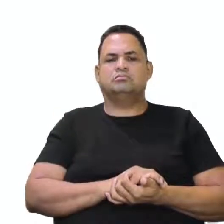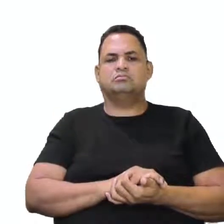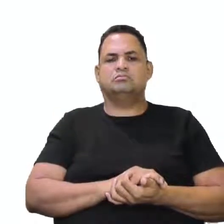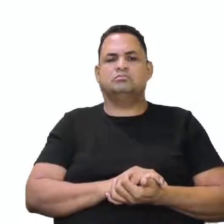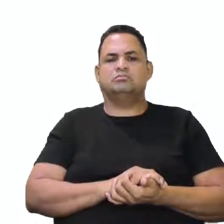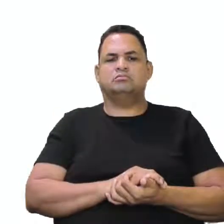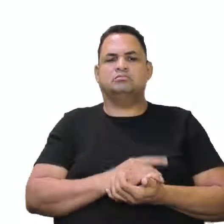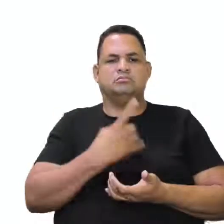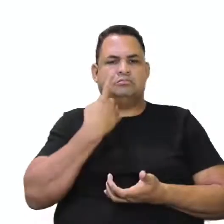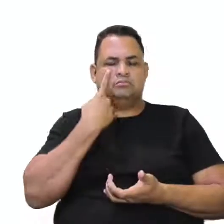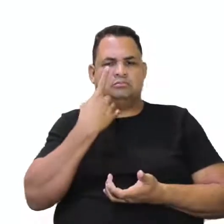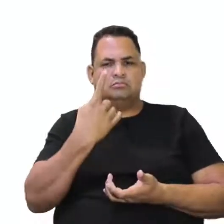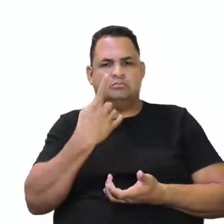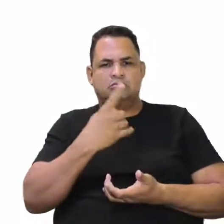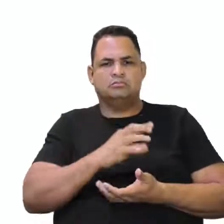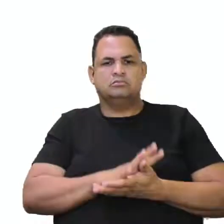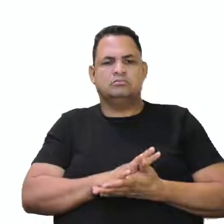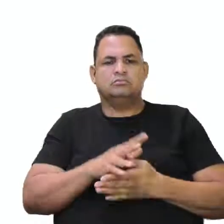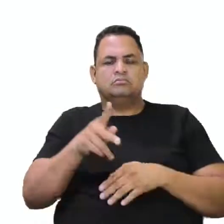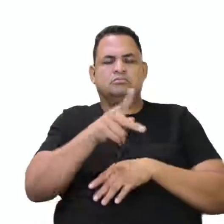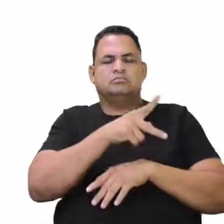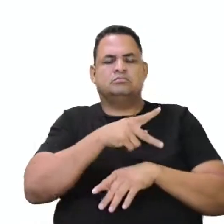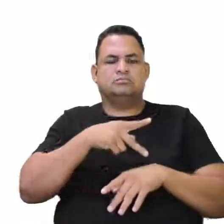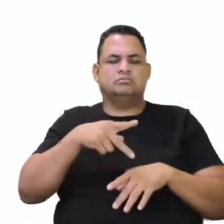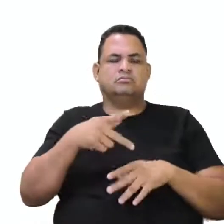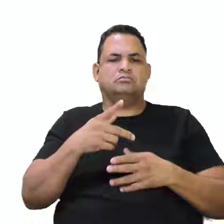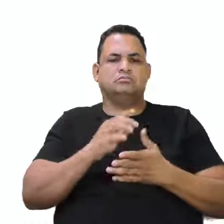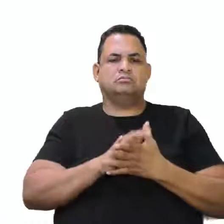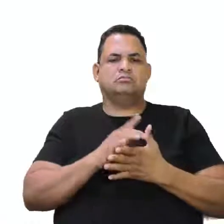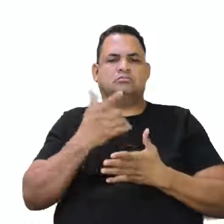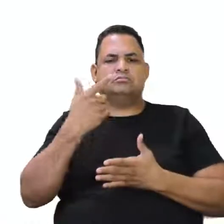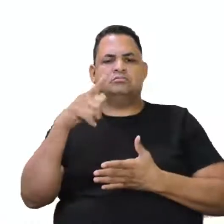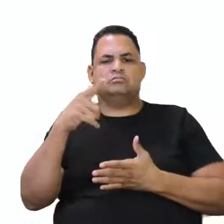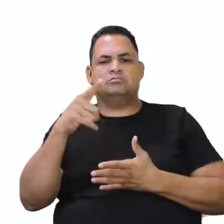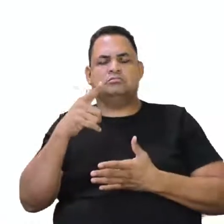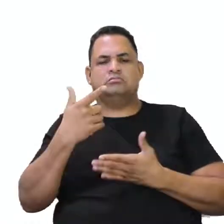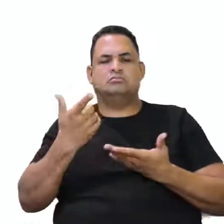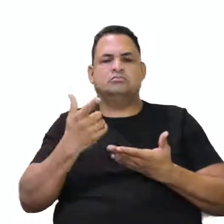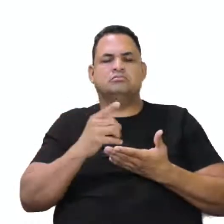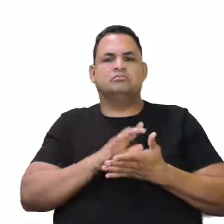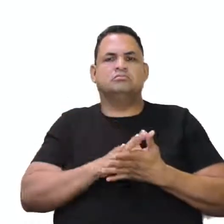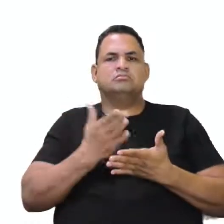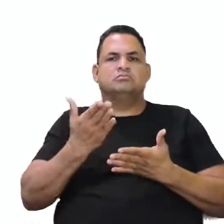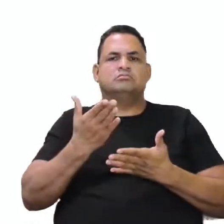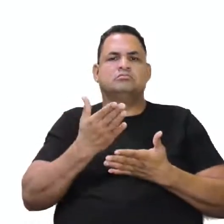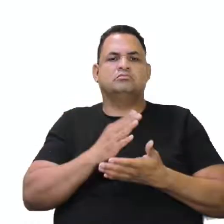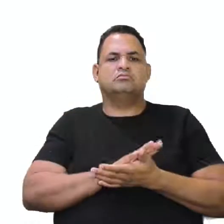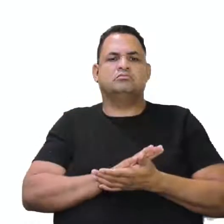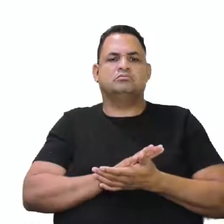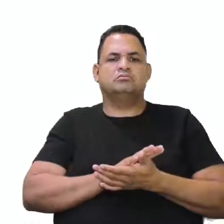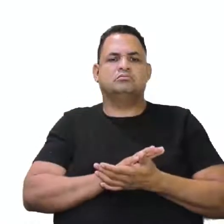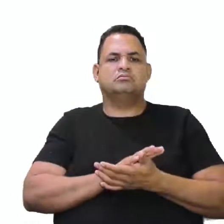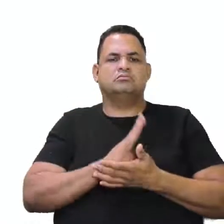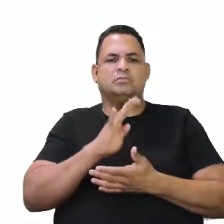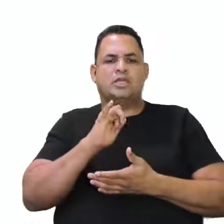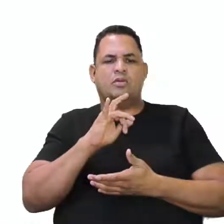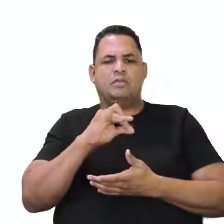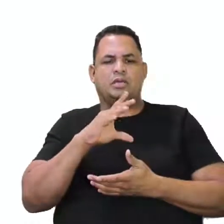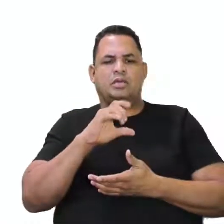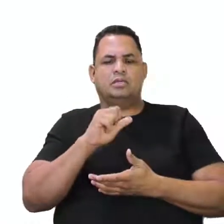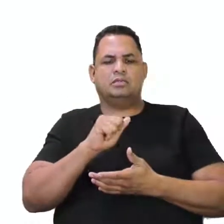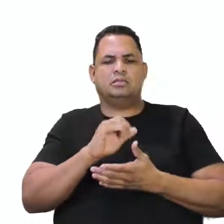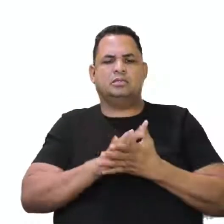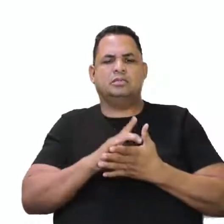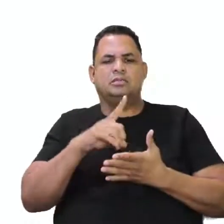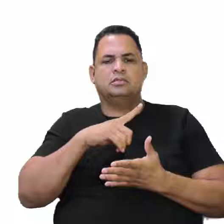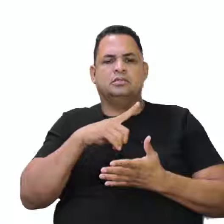Aí a gente observa que nesses países que não existem ou existem mais intensivamente a biopirataria, há